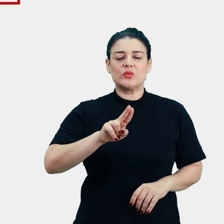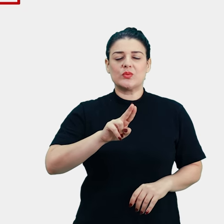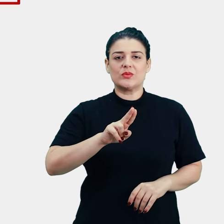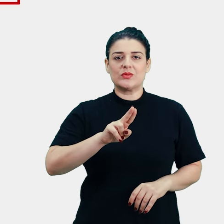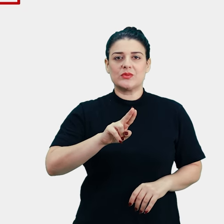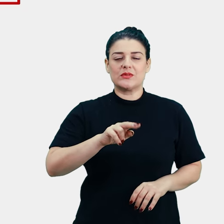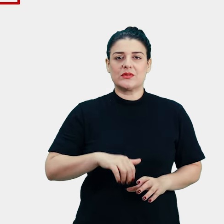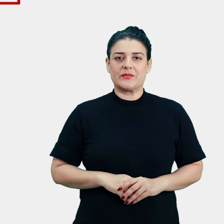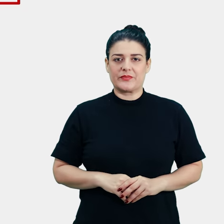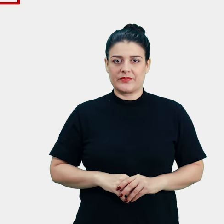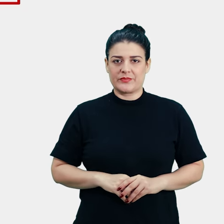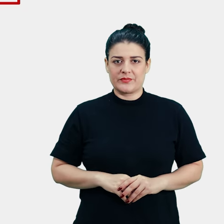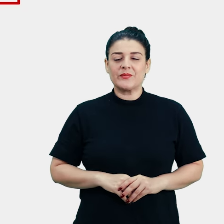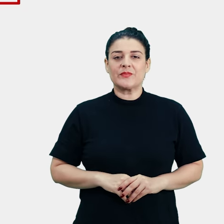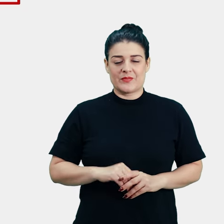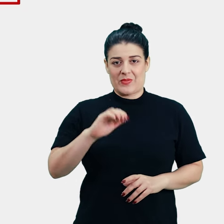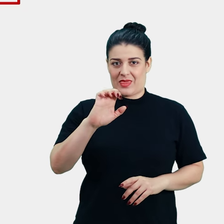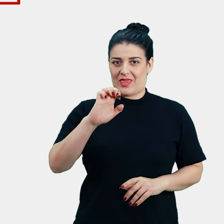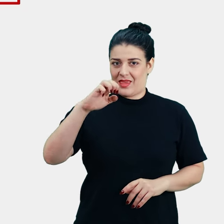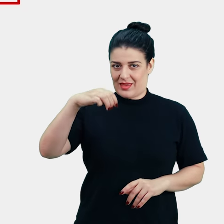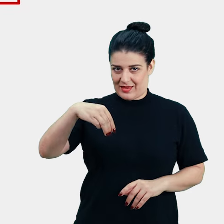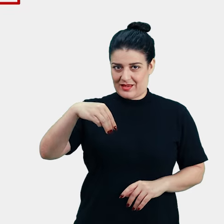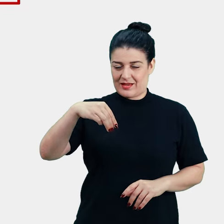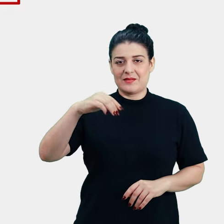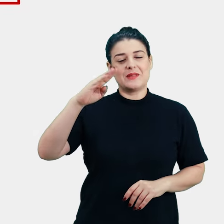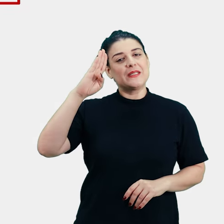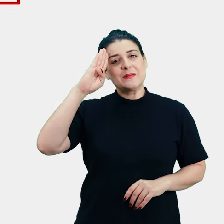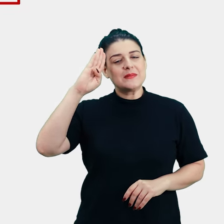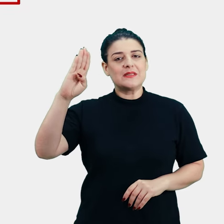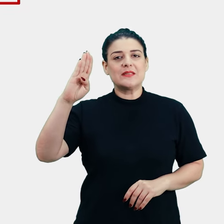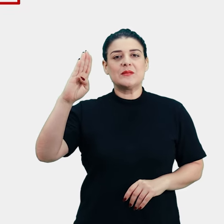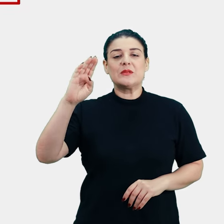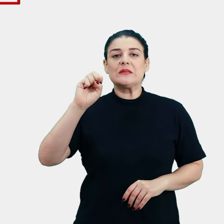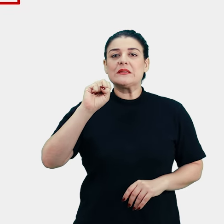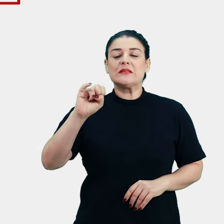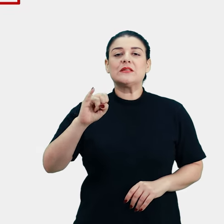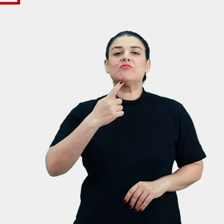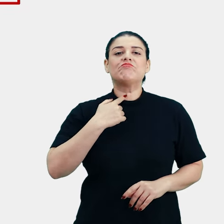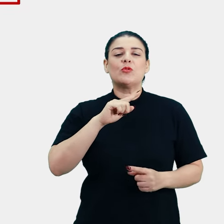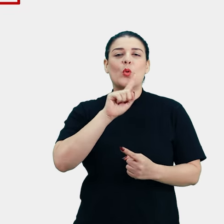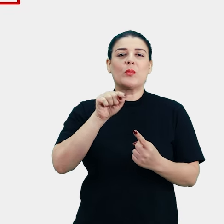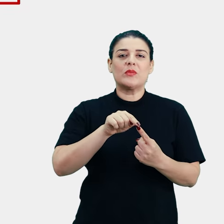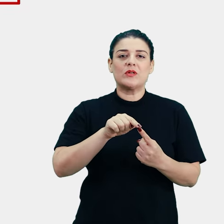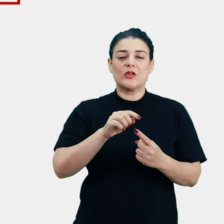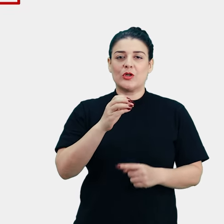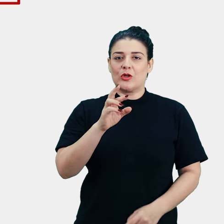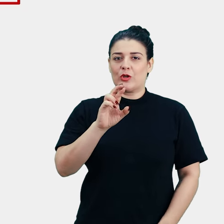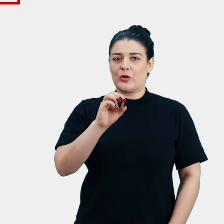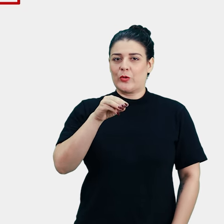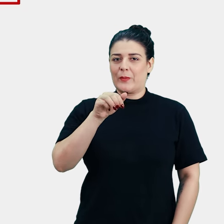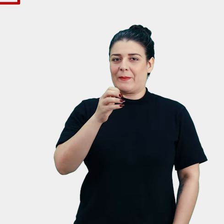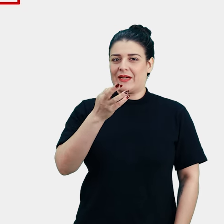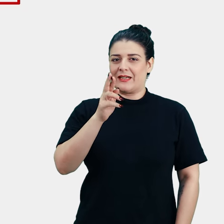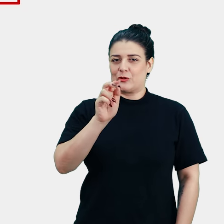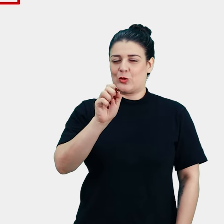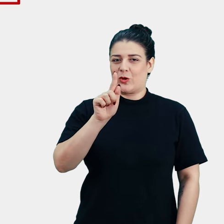tá? Em espectrômetro de massas, principalmente quando se pretende ali utilizar a cromatografia